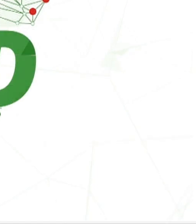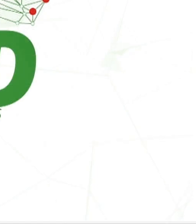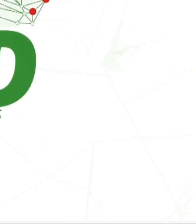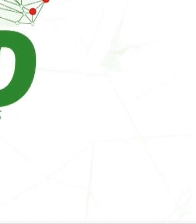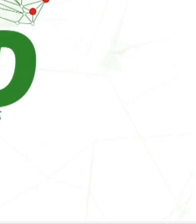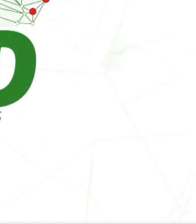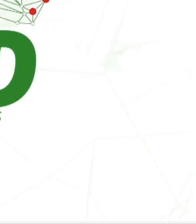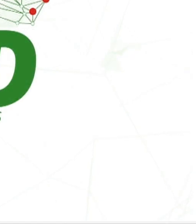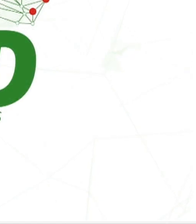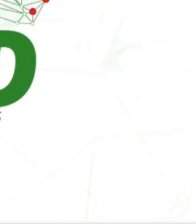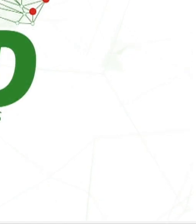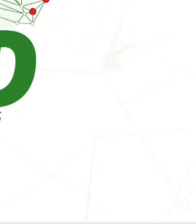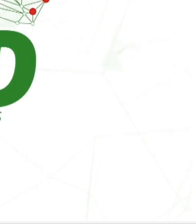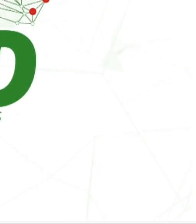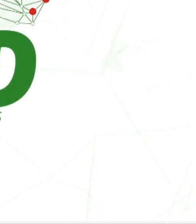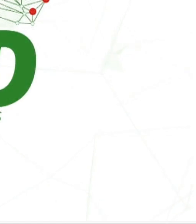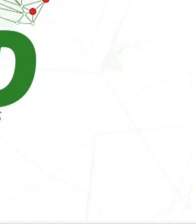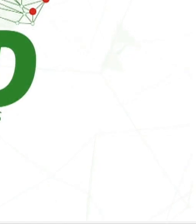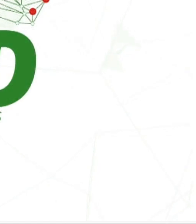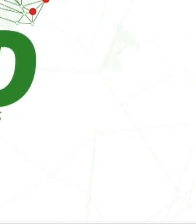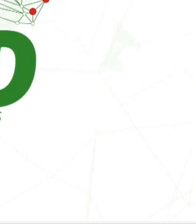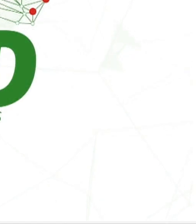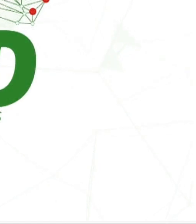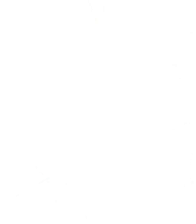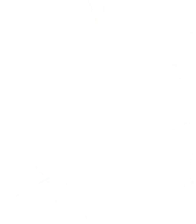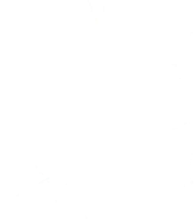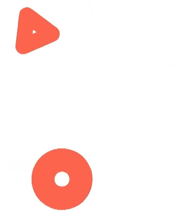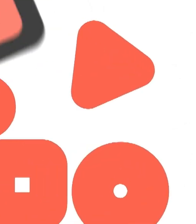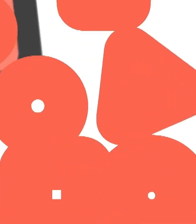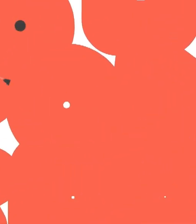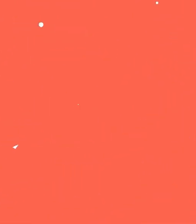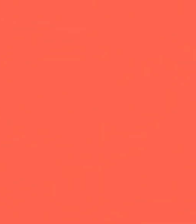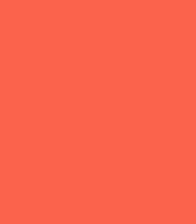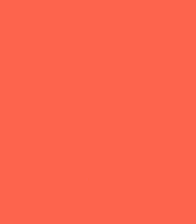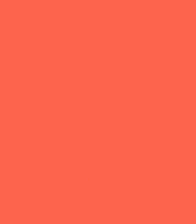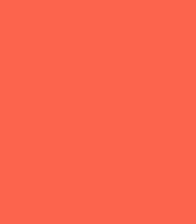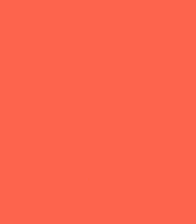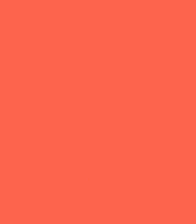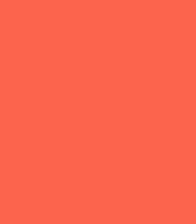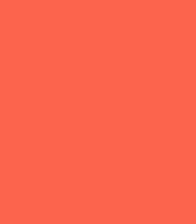Educação à distância, mudando realidades.